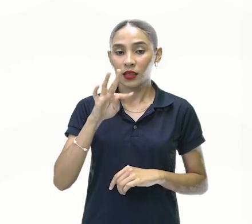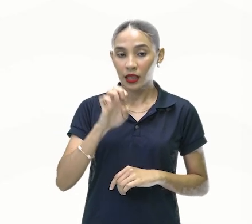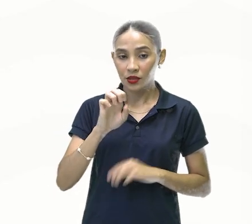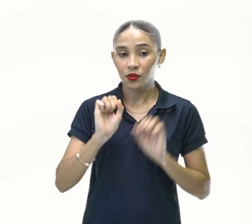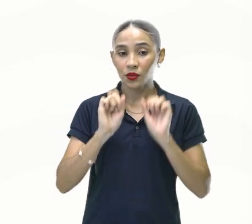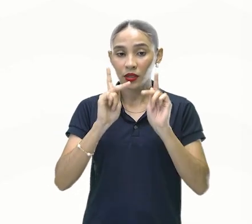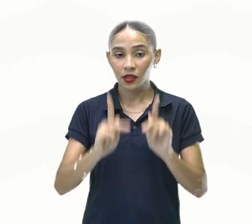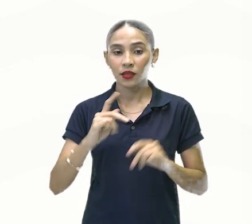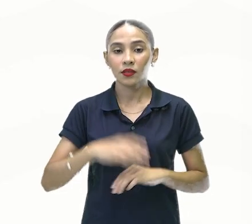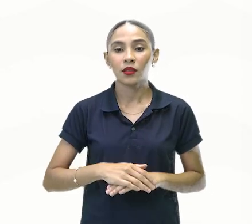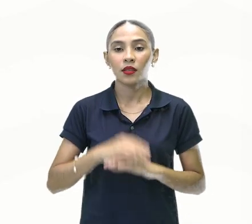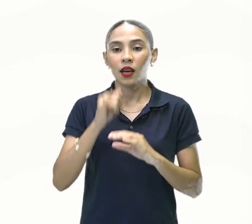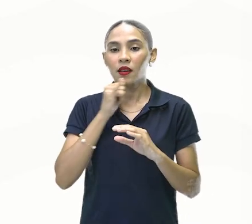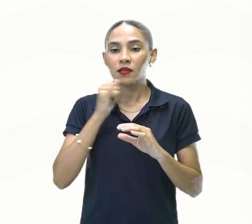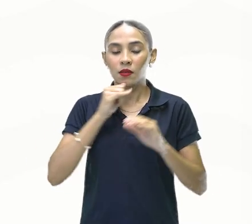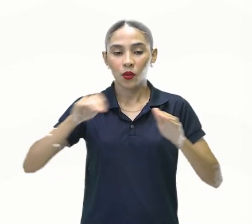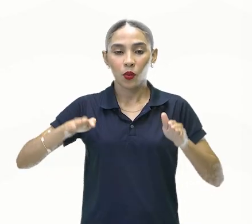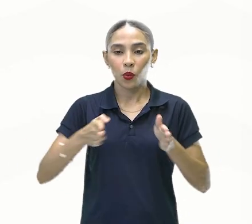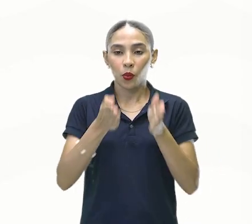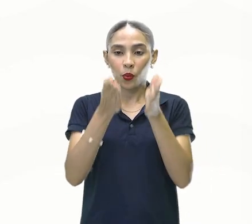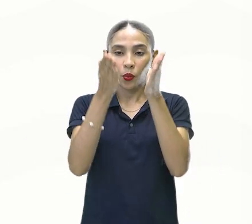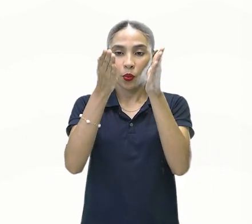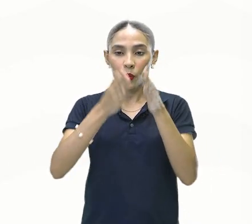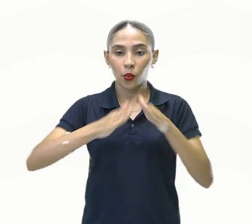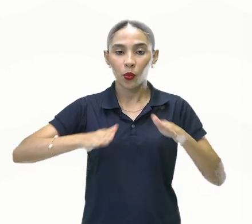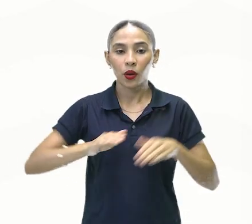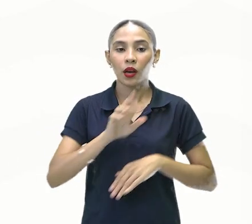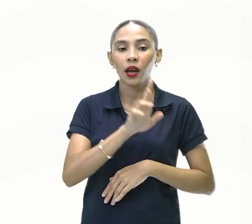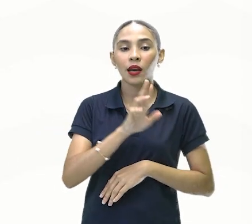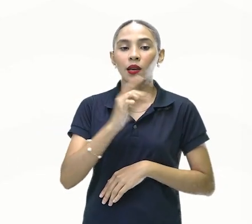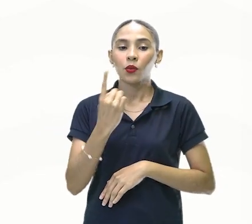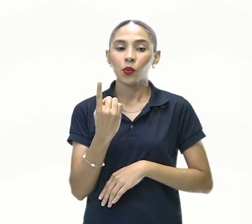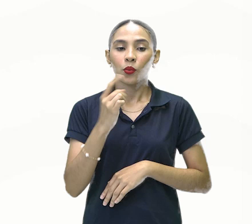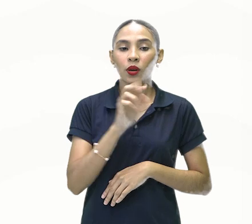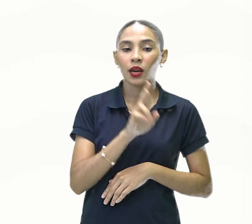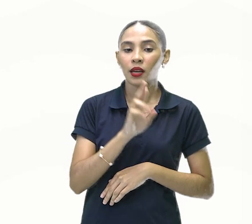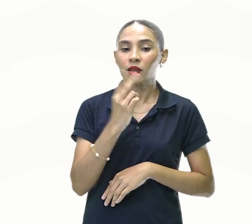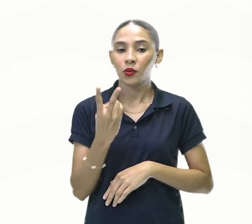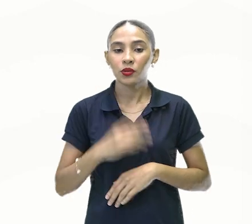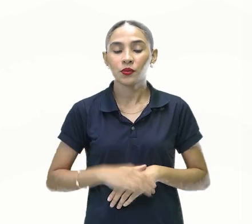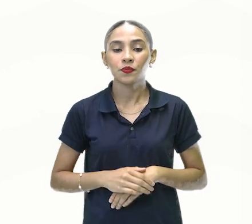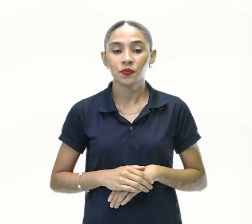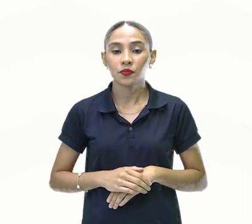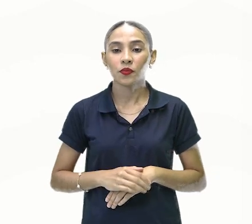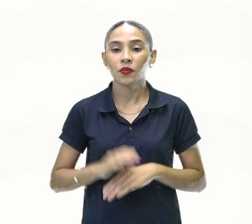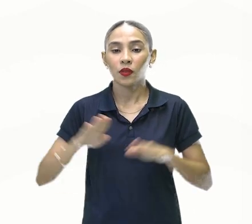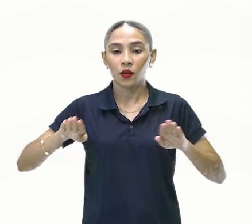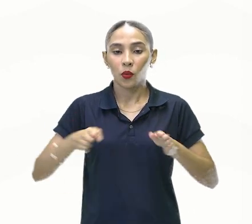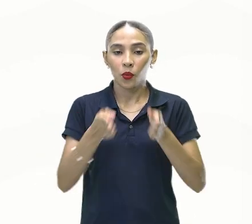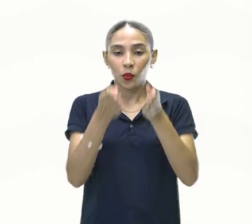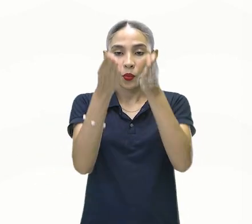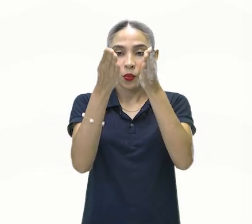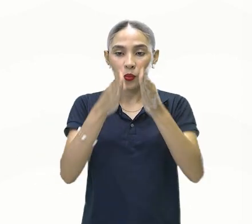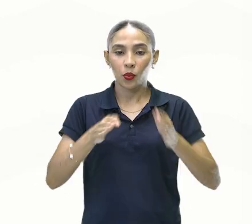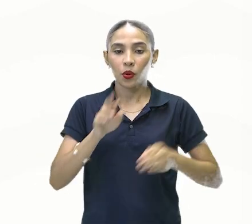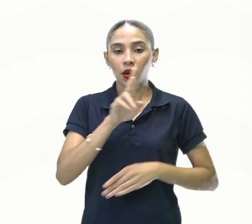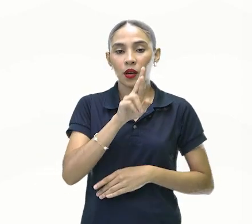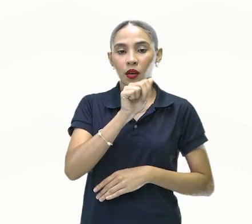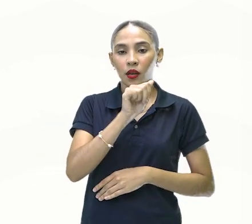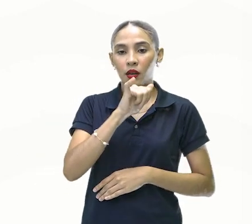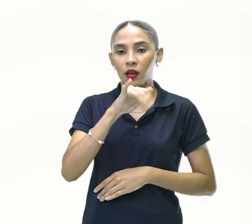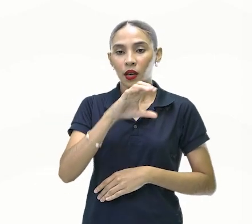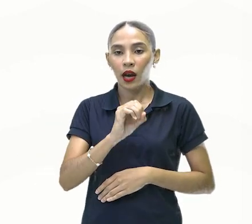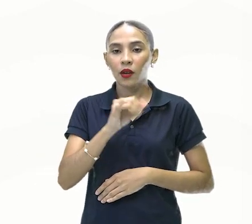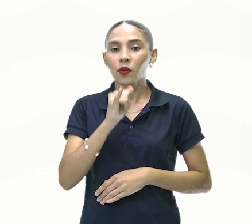às lentes, né? Centro de curvatura das faces esféricas. R1 e R2, raio de curvatura das